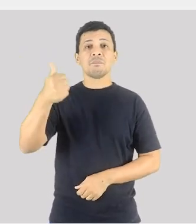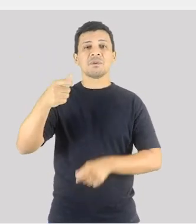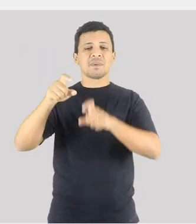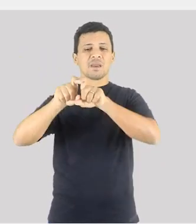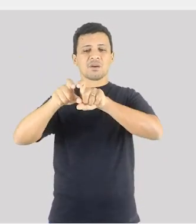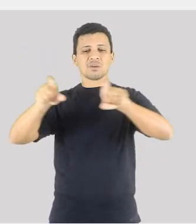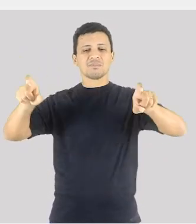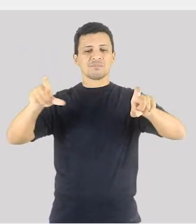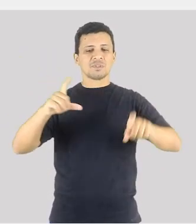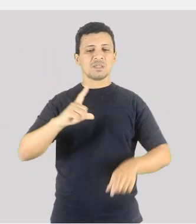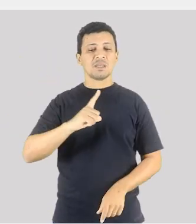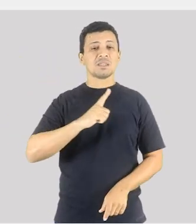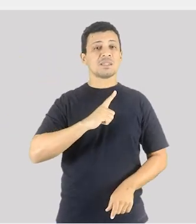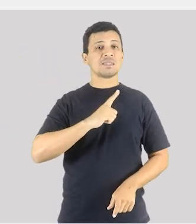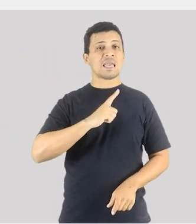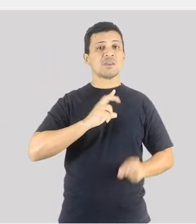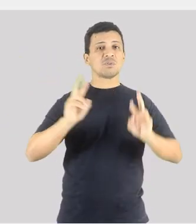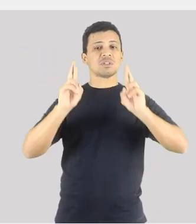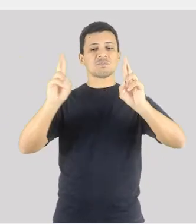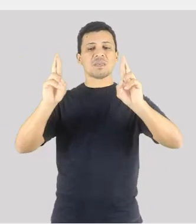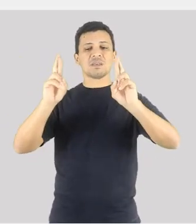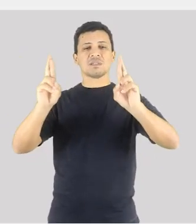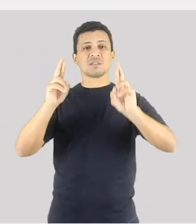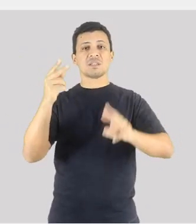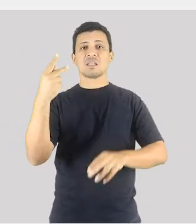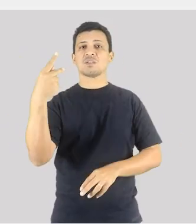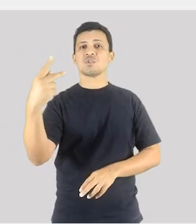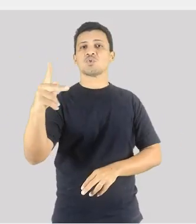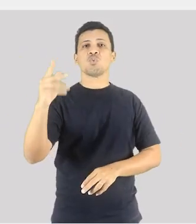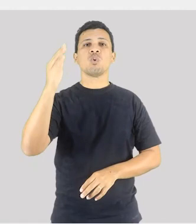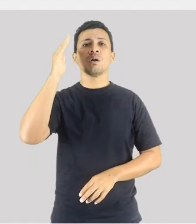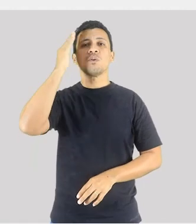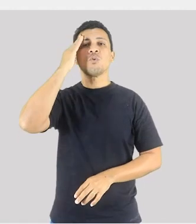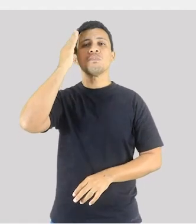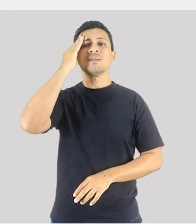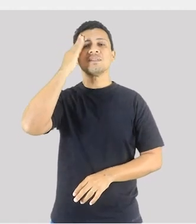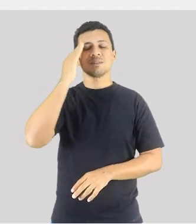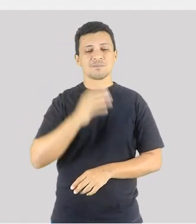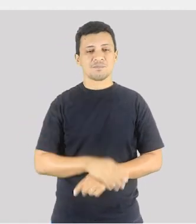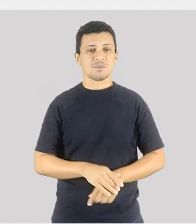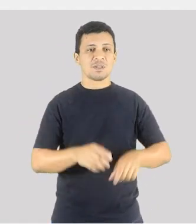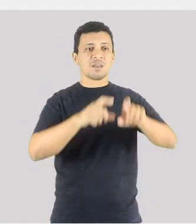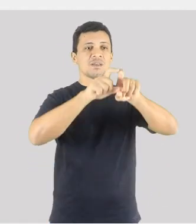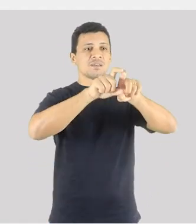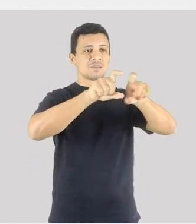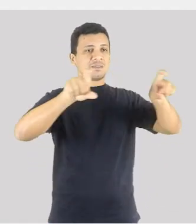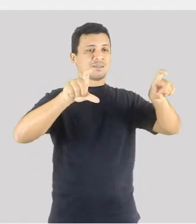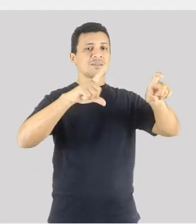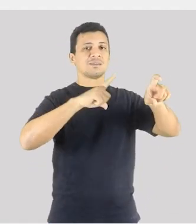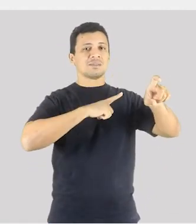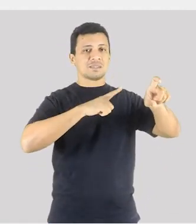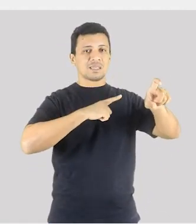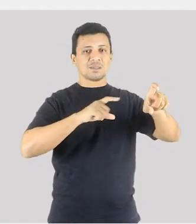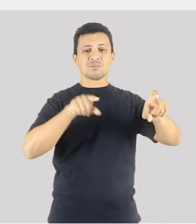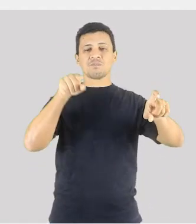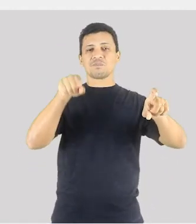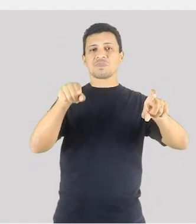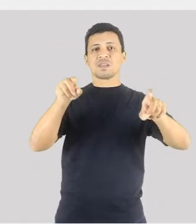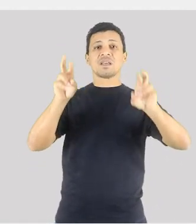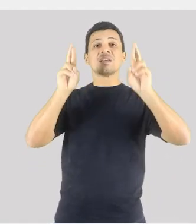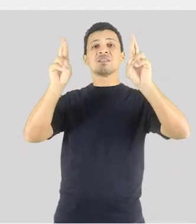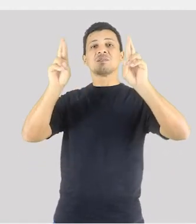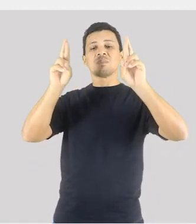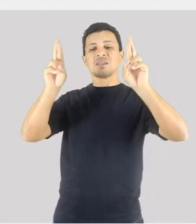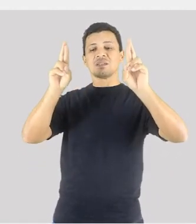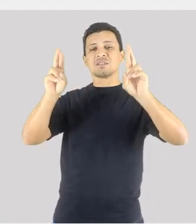Tenho esperança da sua compreensão. Tenho esperança da sua compreensão. Notem, esperança é